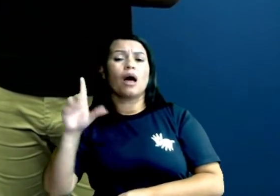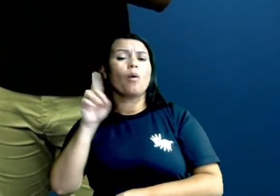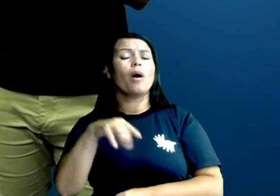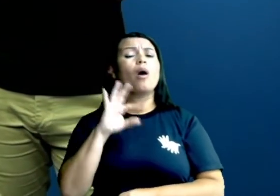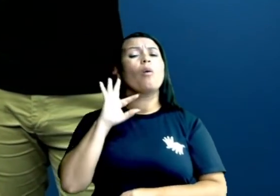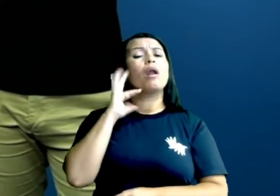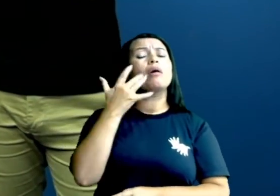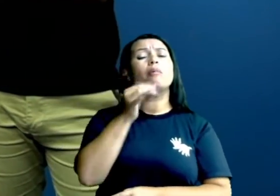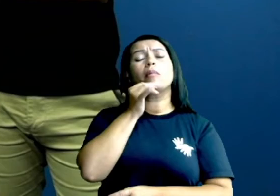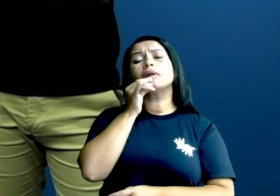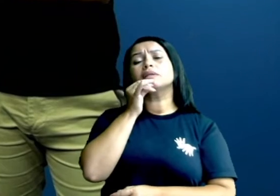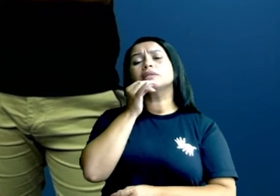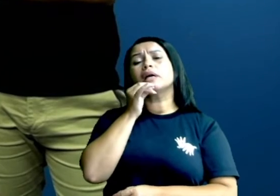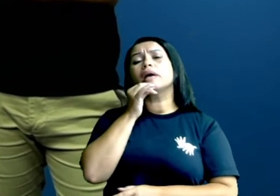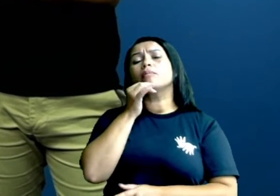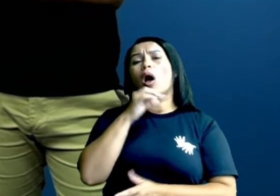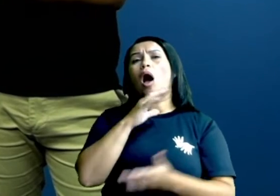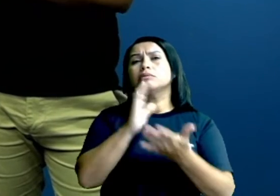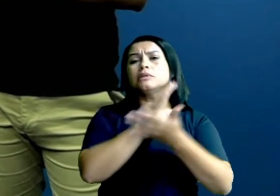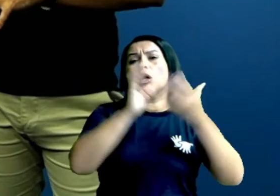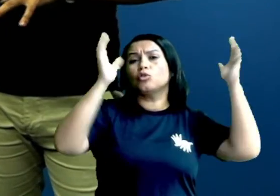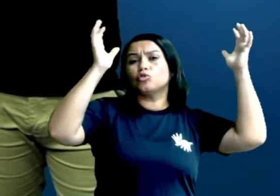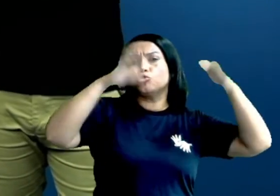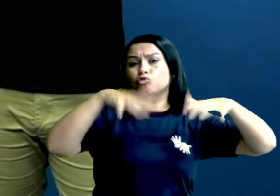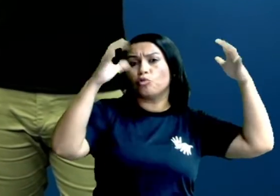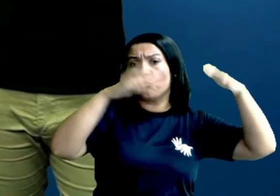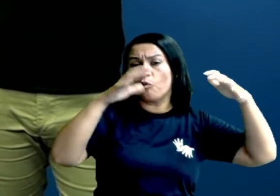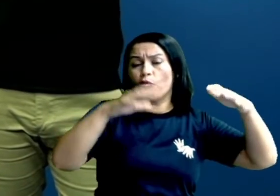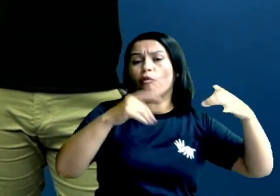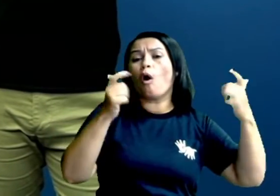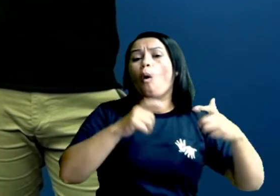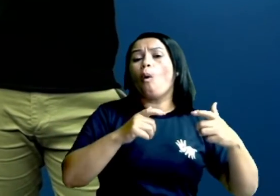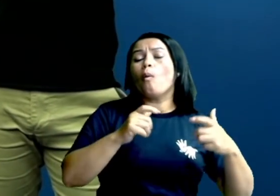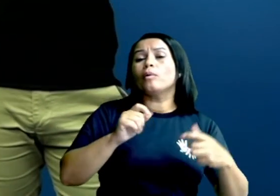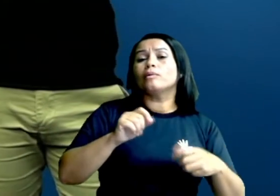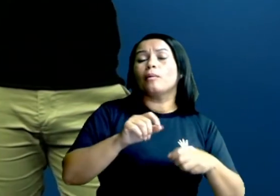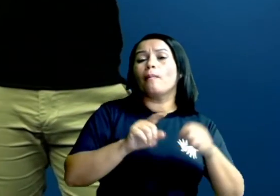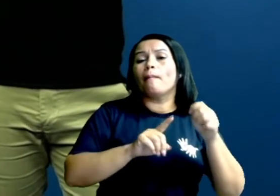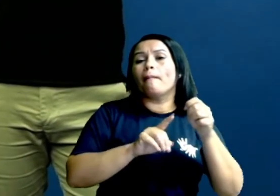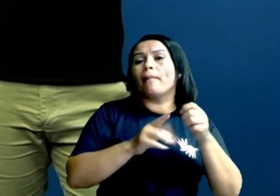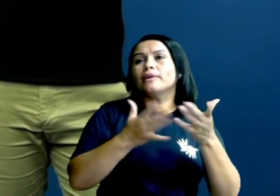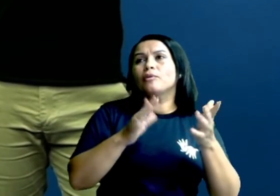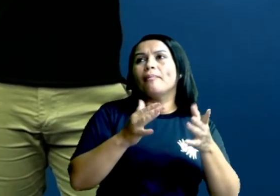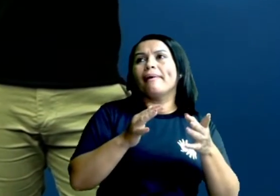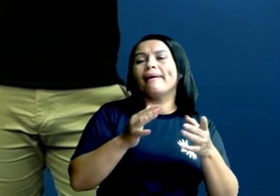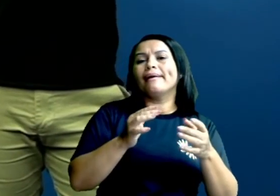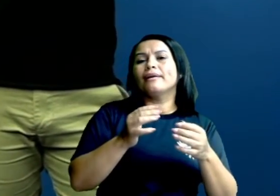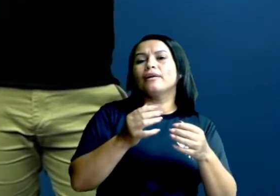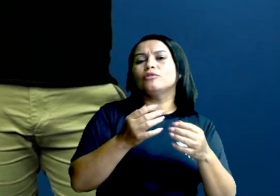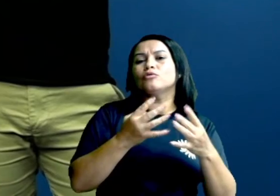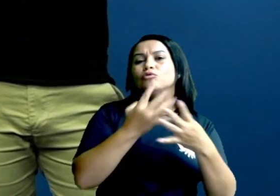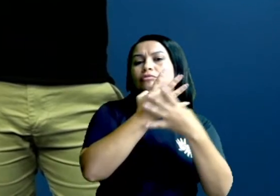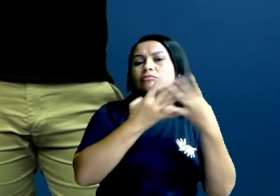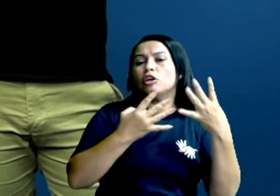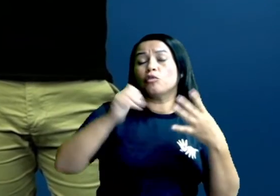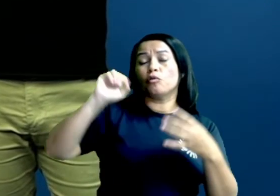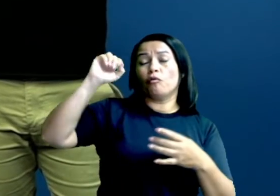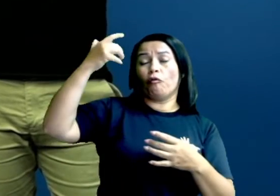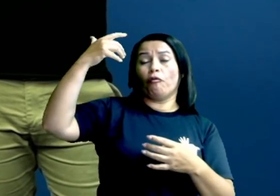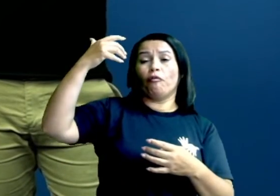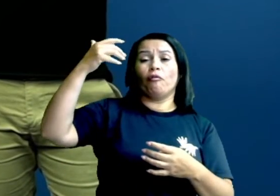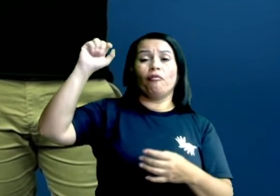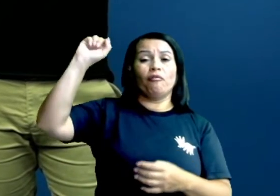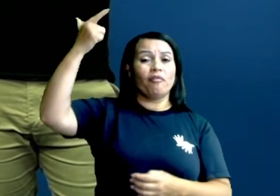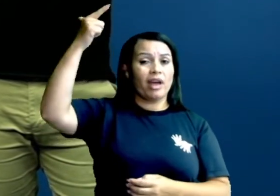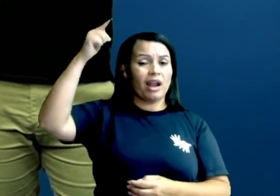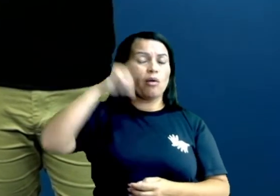típico, então você tem períodos muito chuvosos no verão, que fazem com que, de repente, os cursos de água, né, os rios, aumentem de volume, e aí você tem a